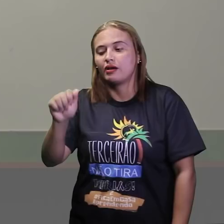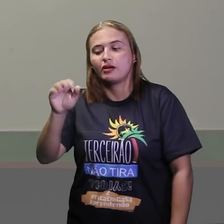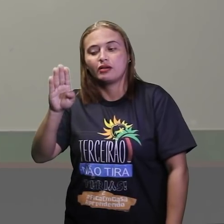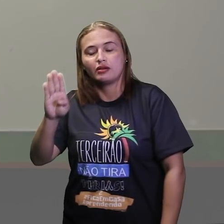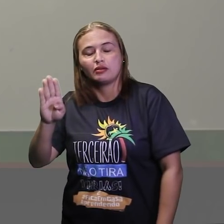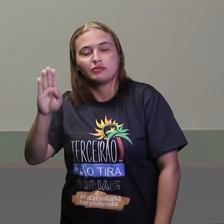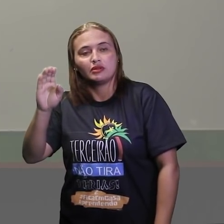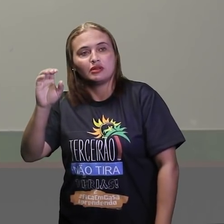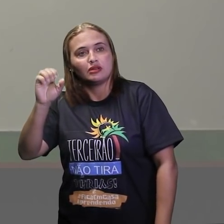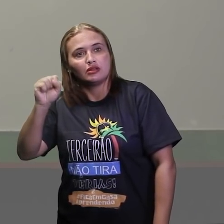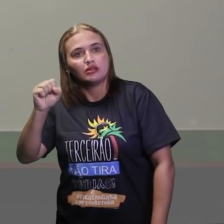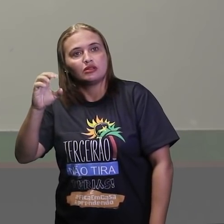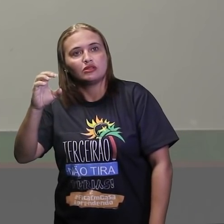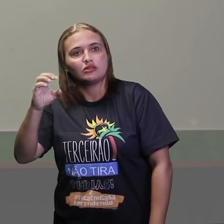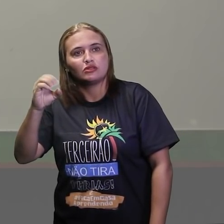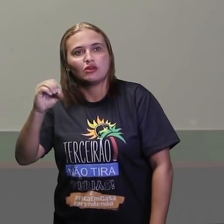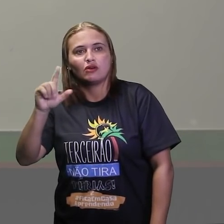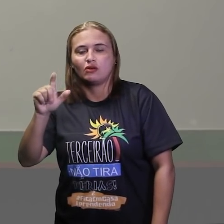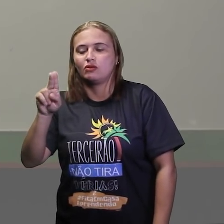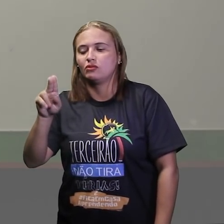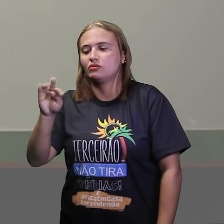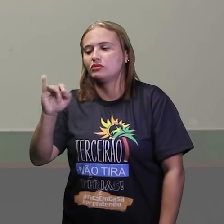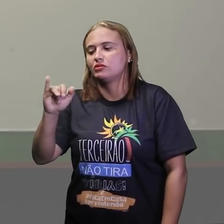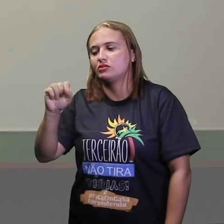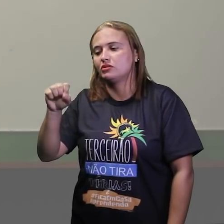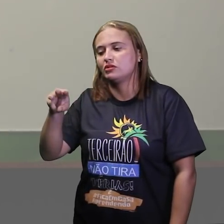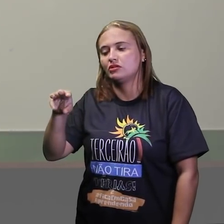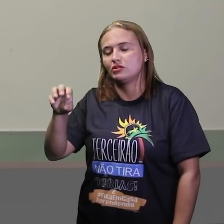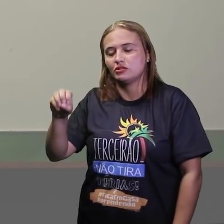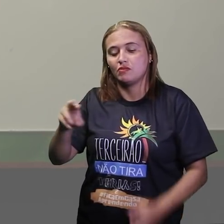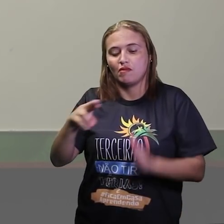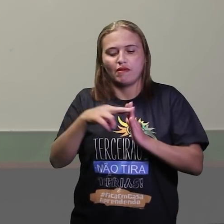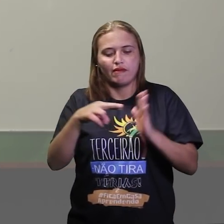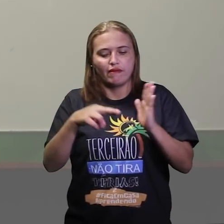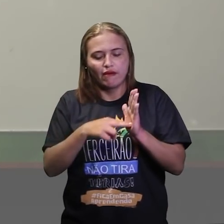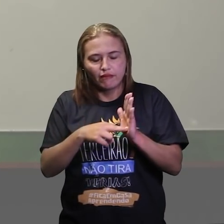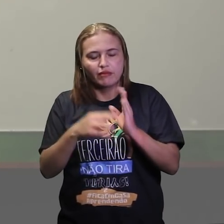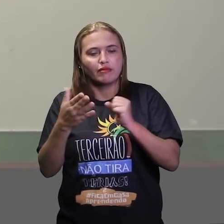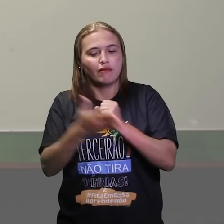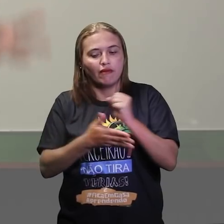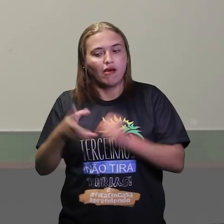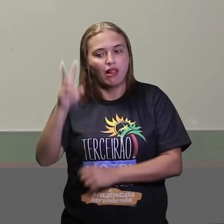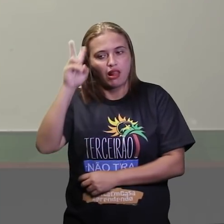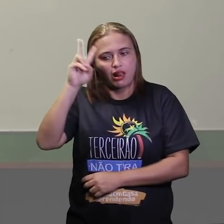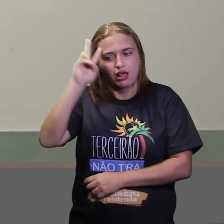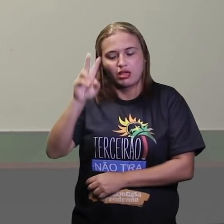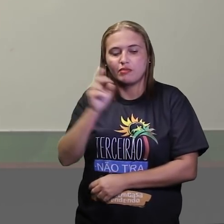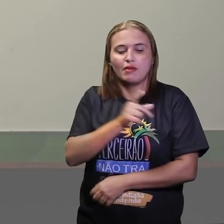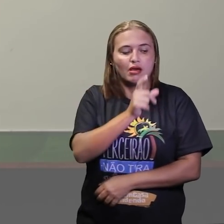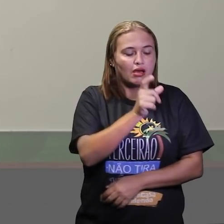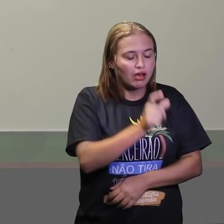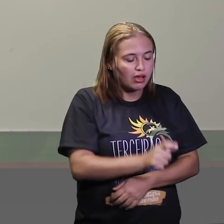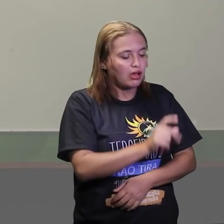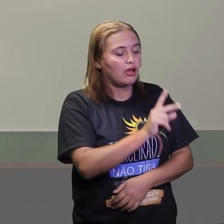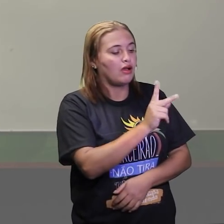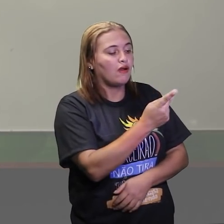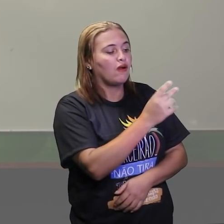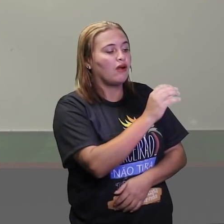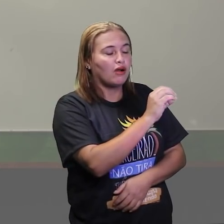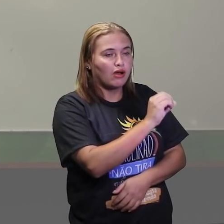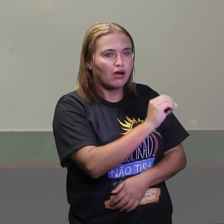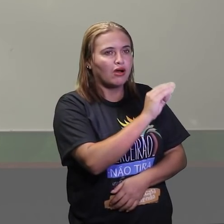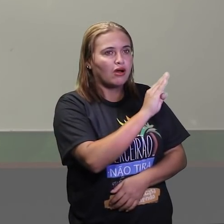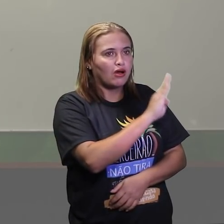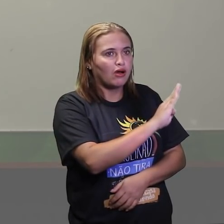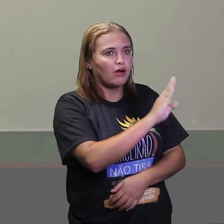aqui é regra básica, meu irmão. Regra básica, absolutismo. Falou em Hobbes, tem que lembrar desse negócio desse absolutismo aqui. Ó. Não